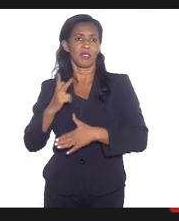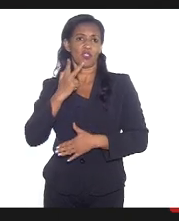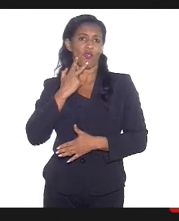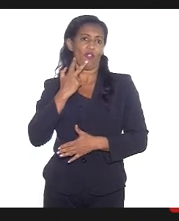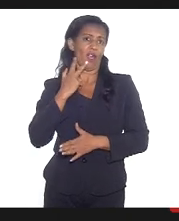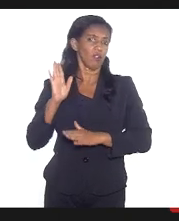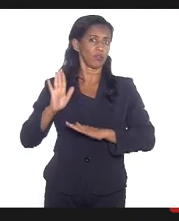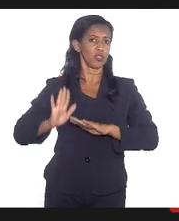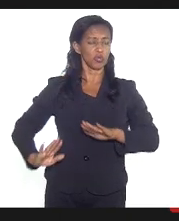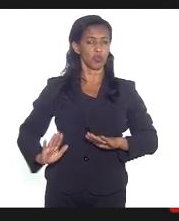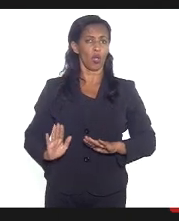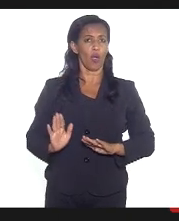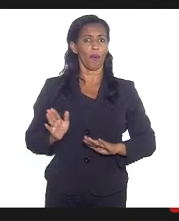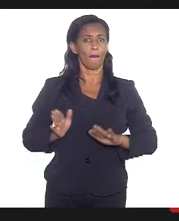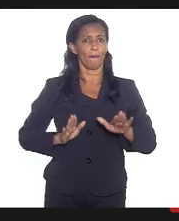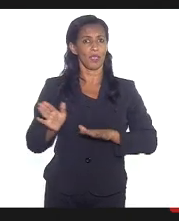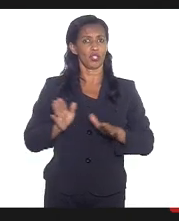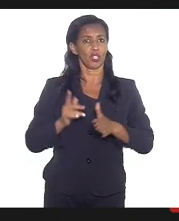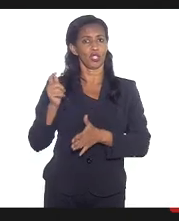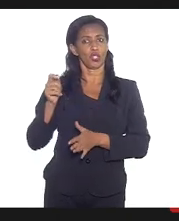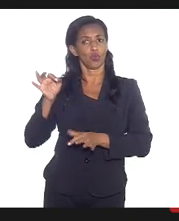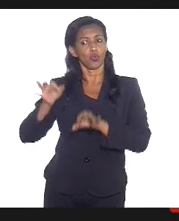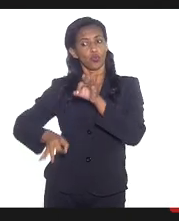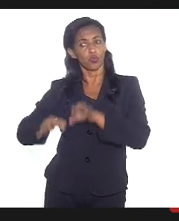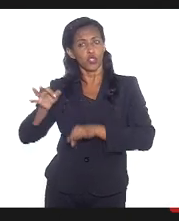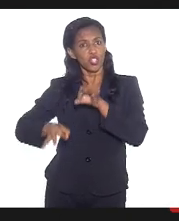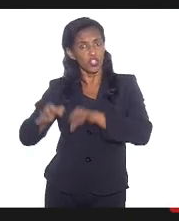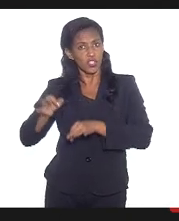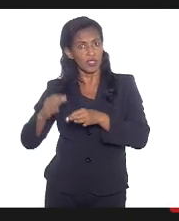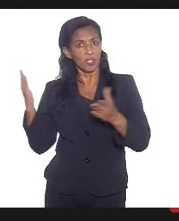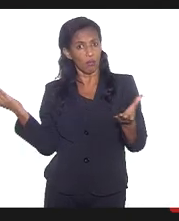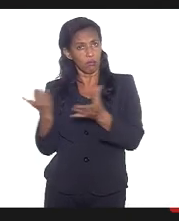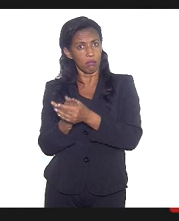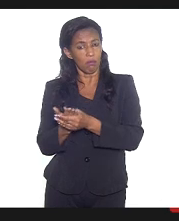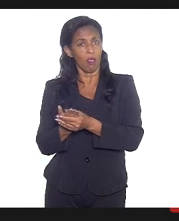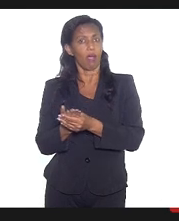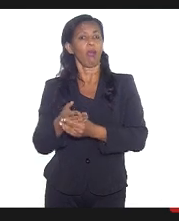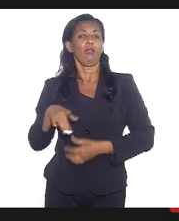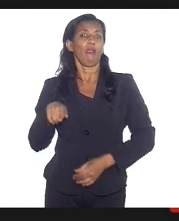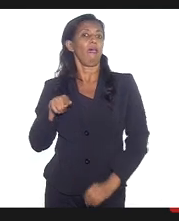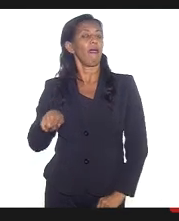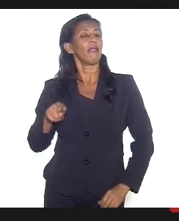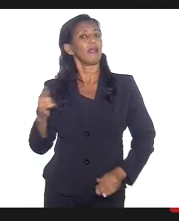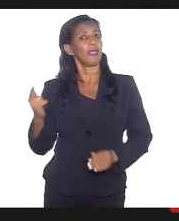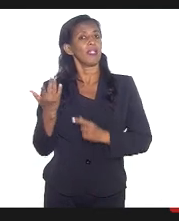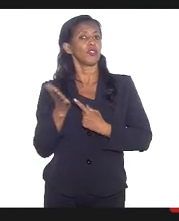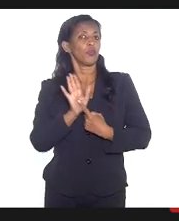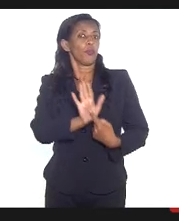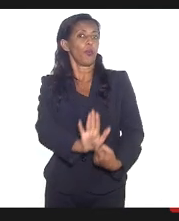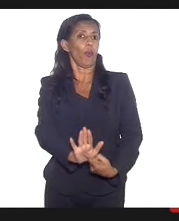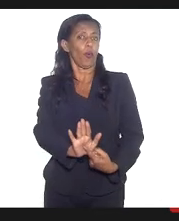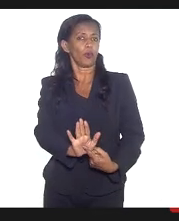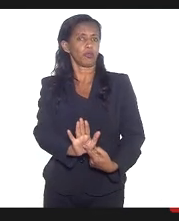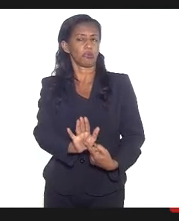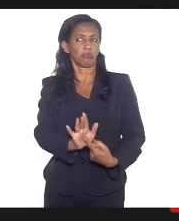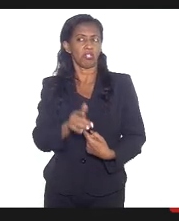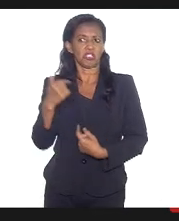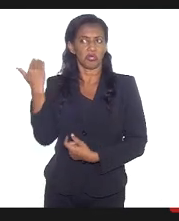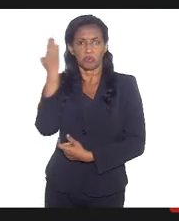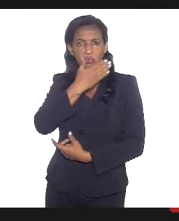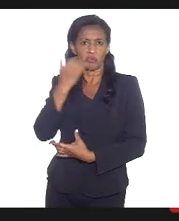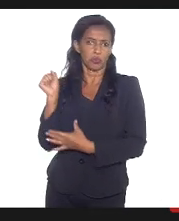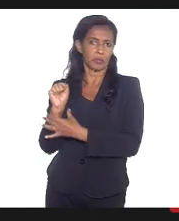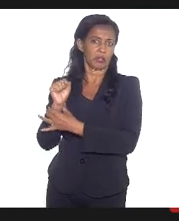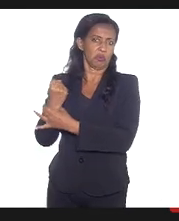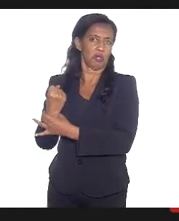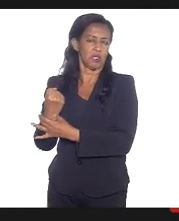mediante decisão judicial para elas apresentarem essas informações, é o que eles falam para a gente, nós não vimos ainda a segurança. Mas se não